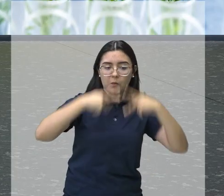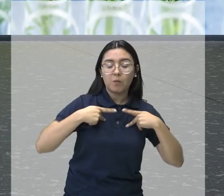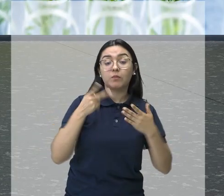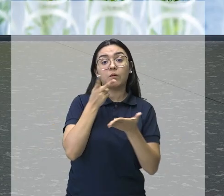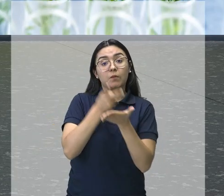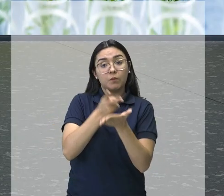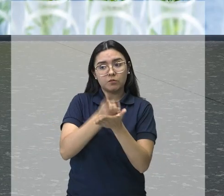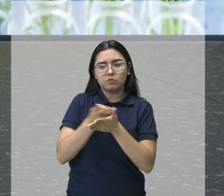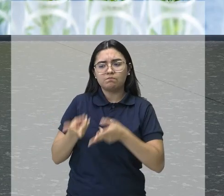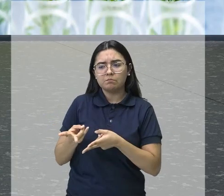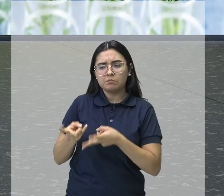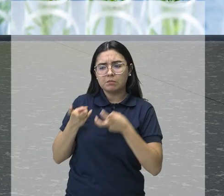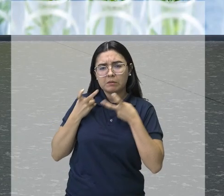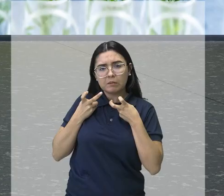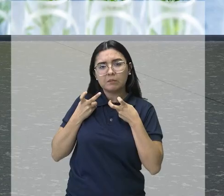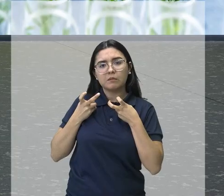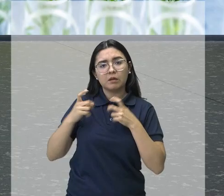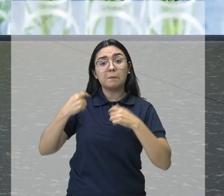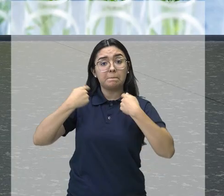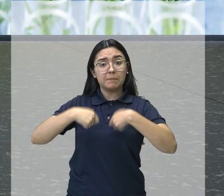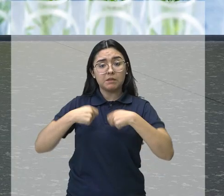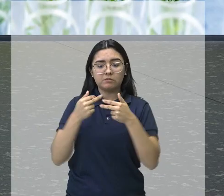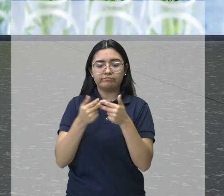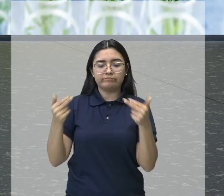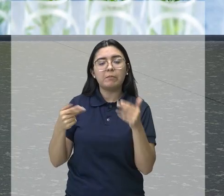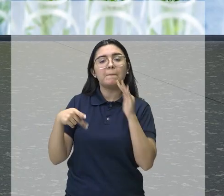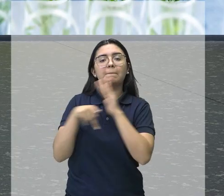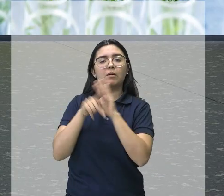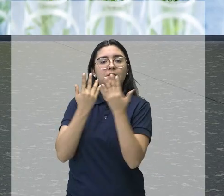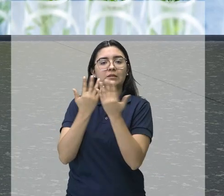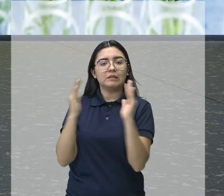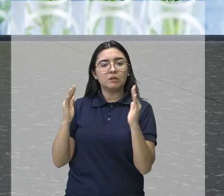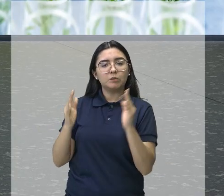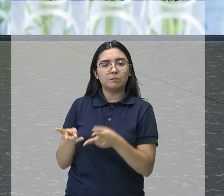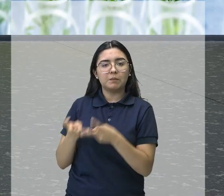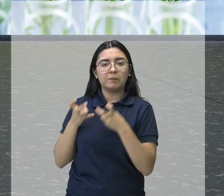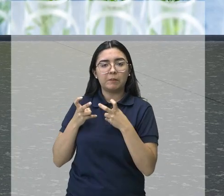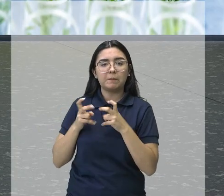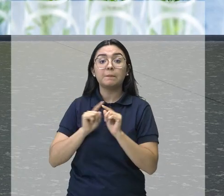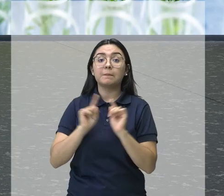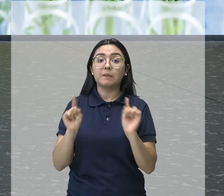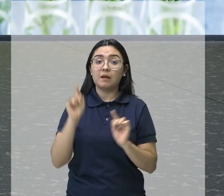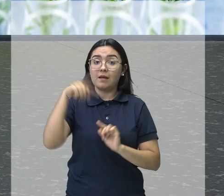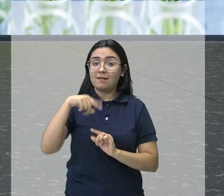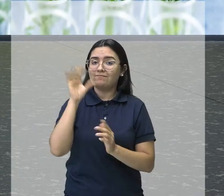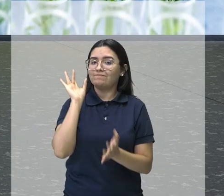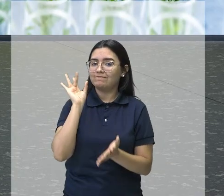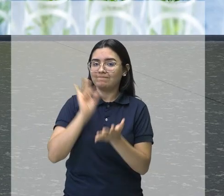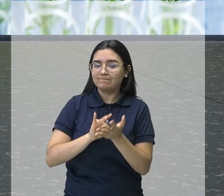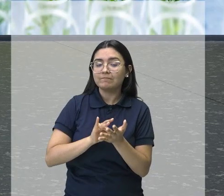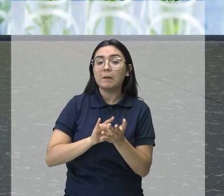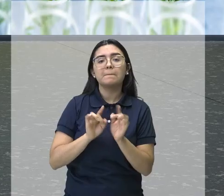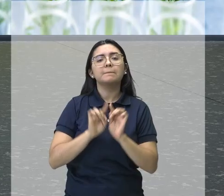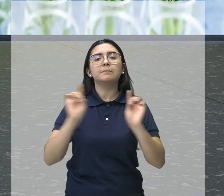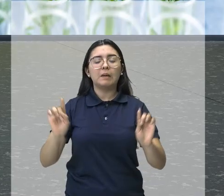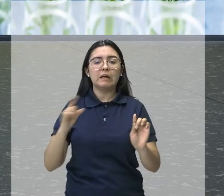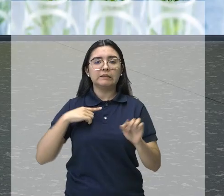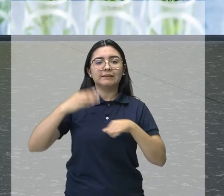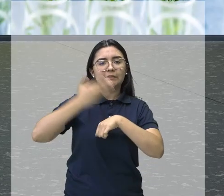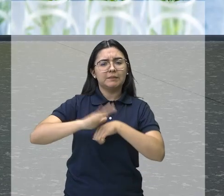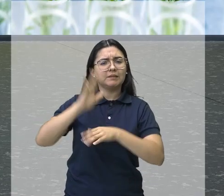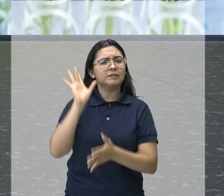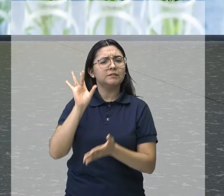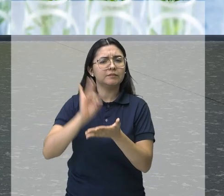continuar extraindo o que ele precisa da natureza. Isso é certo. Mas, na